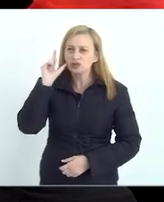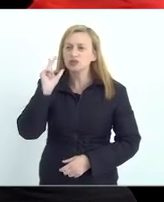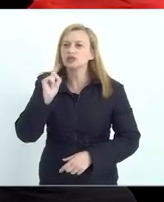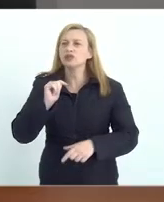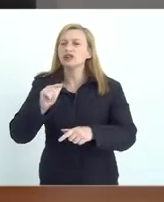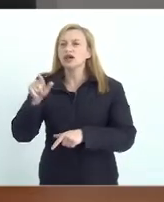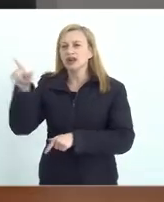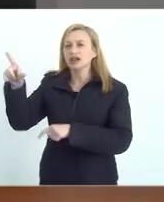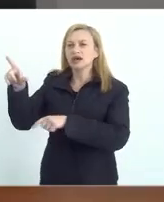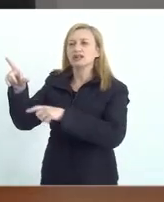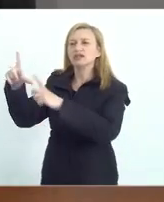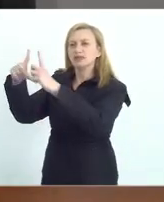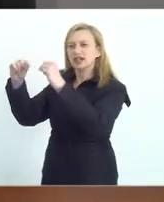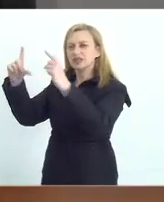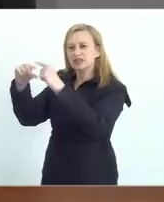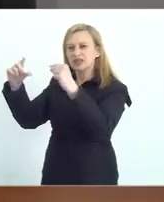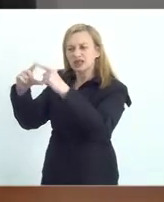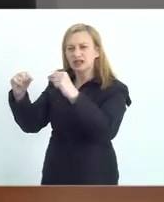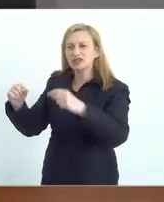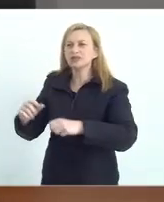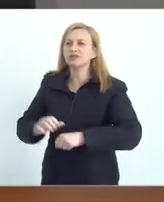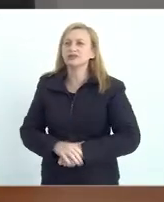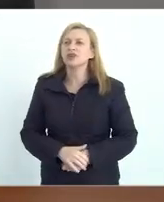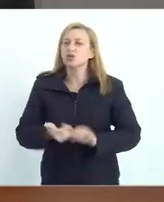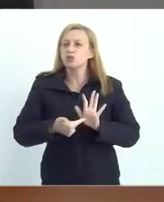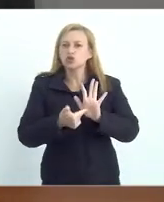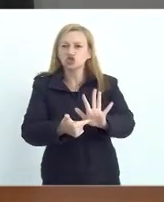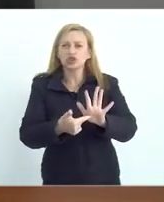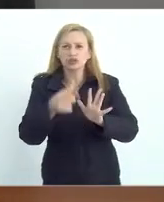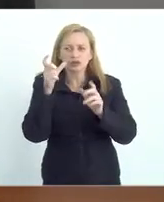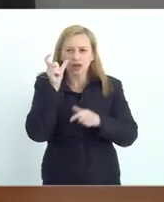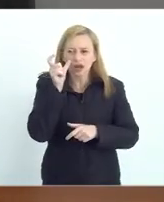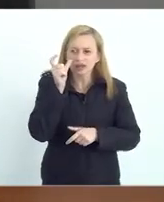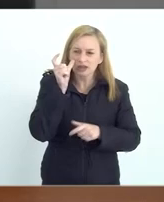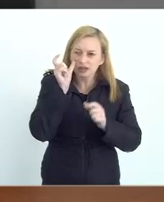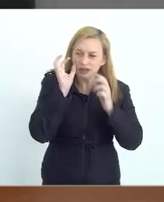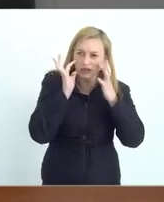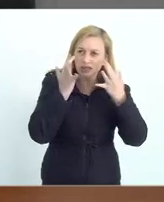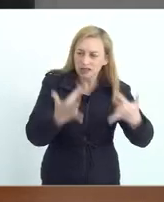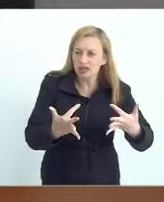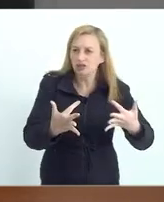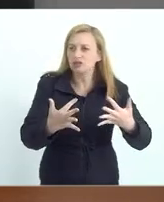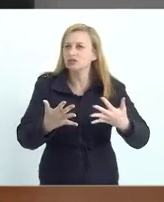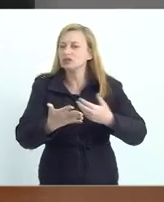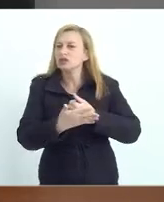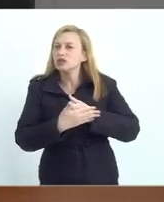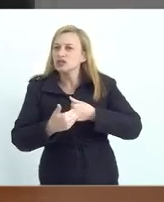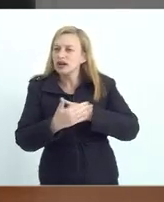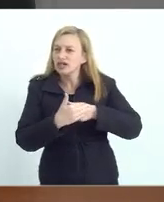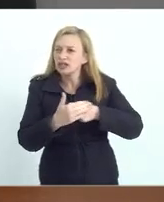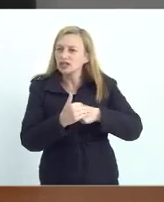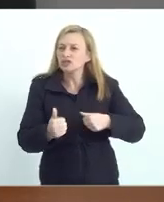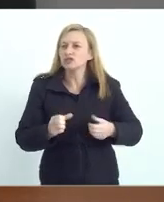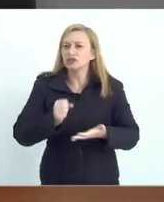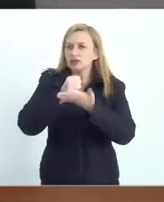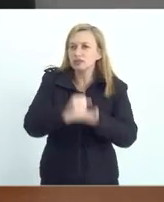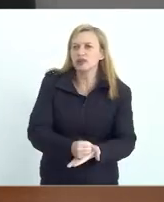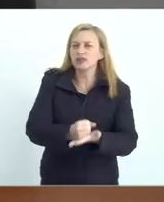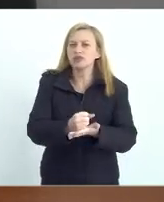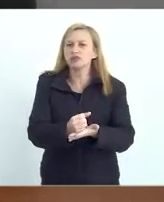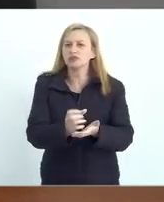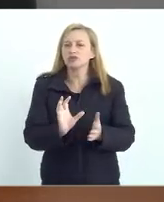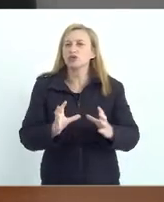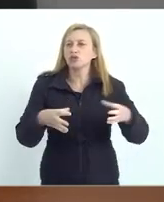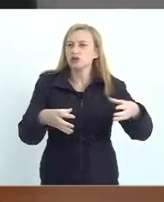de Janeiro e em Brasília e demonstrando atenção zelo de fato trouxe um peso comando da polícia